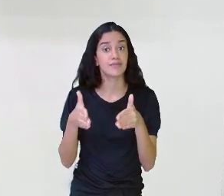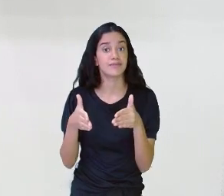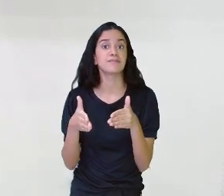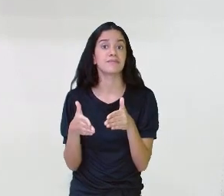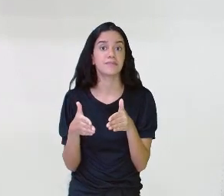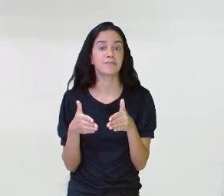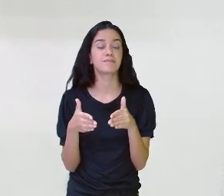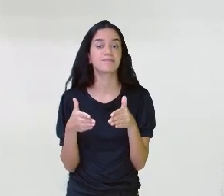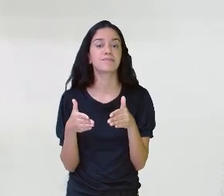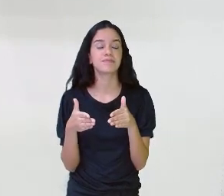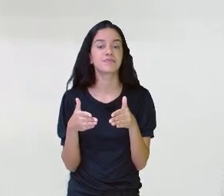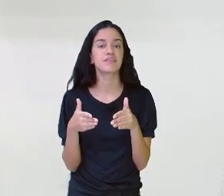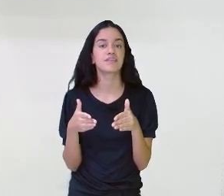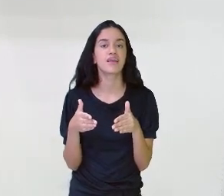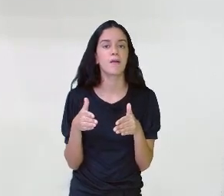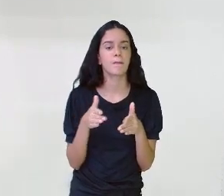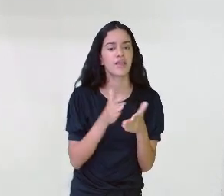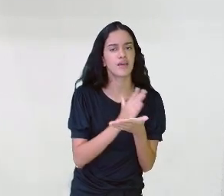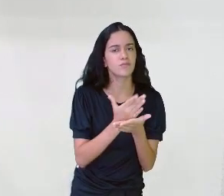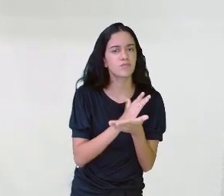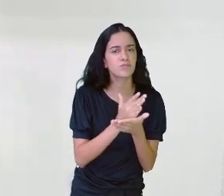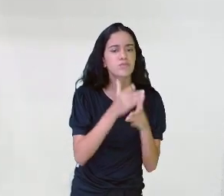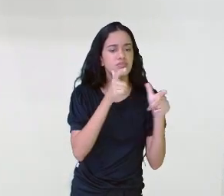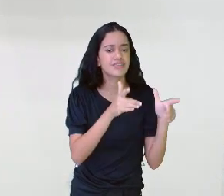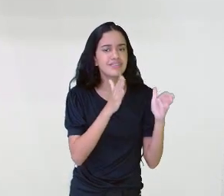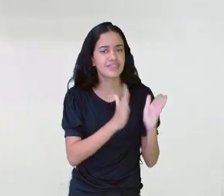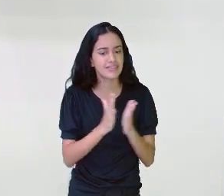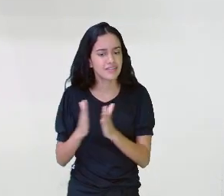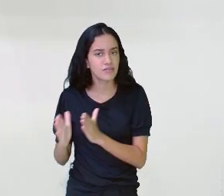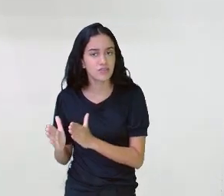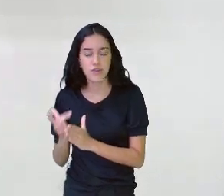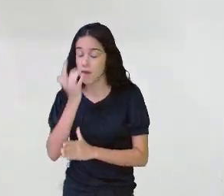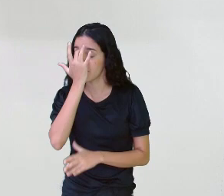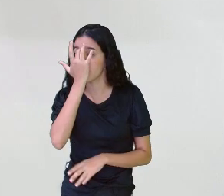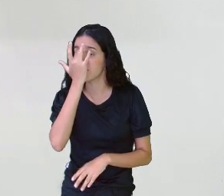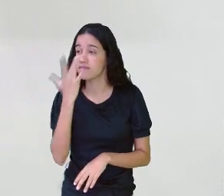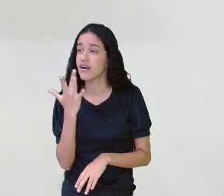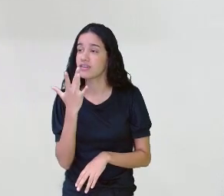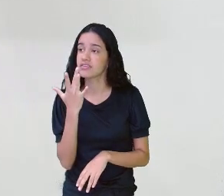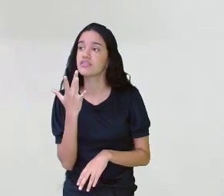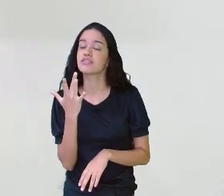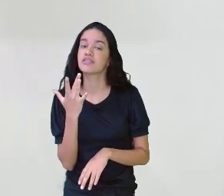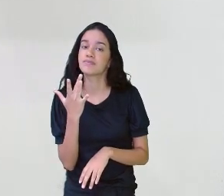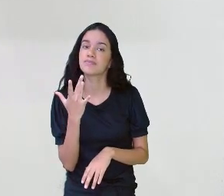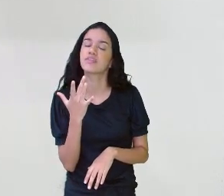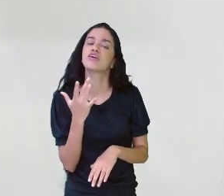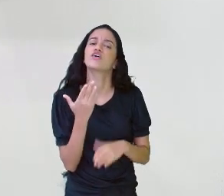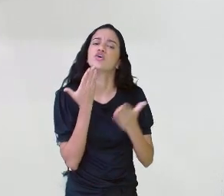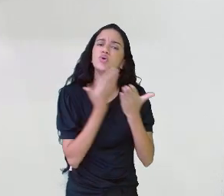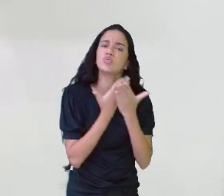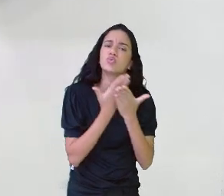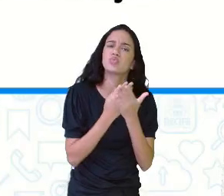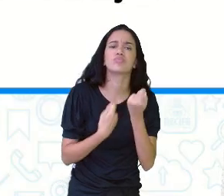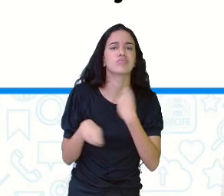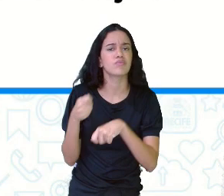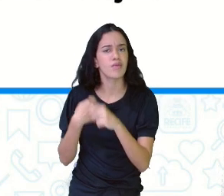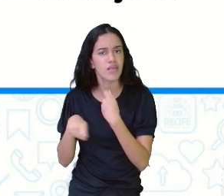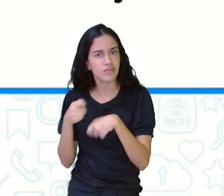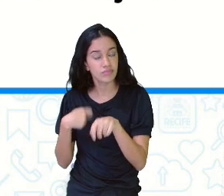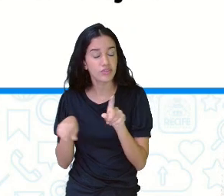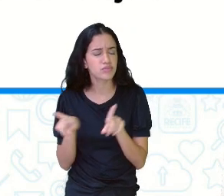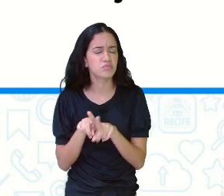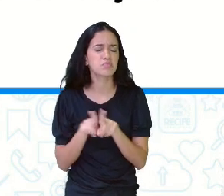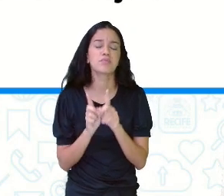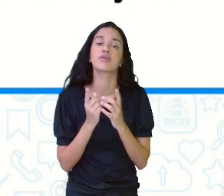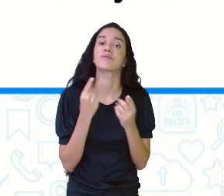específico e essas divisões facilitam tanto o estudo como a administração.